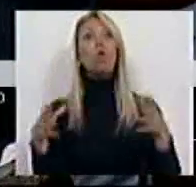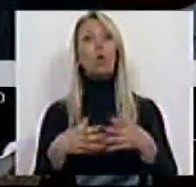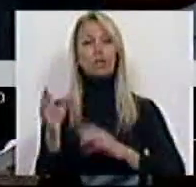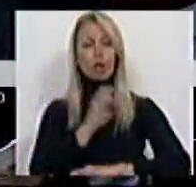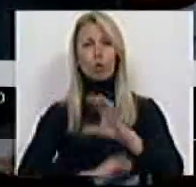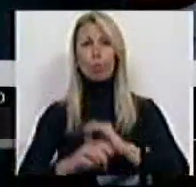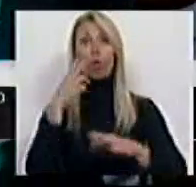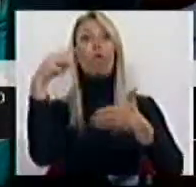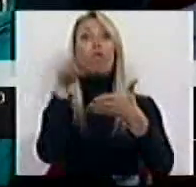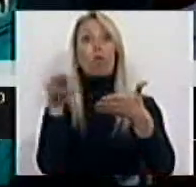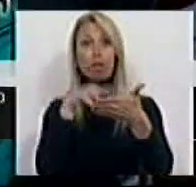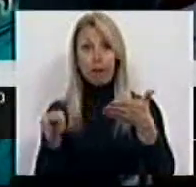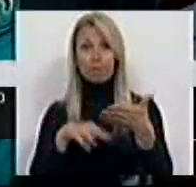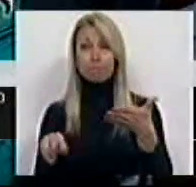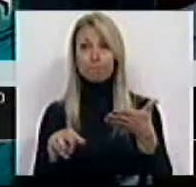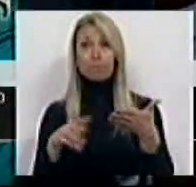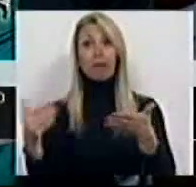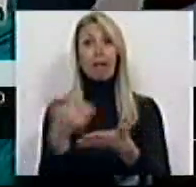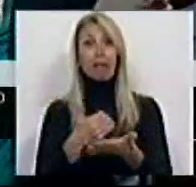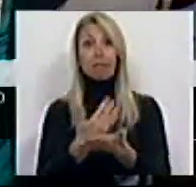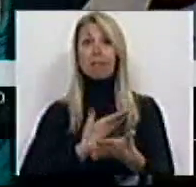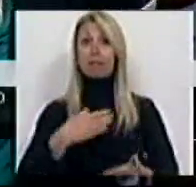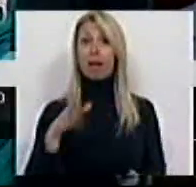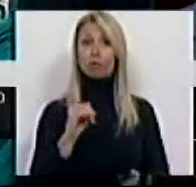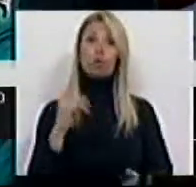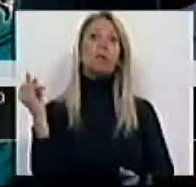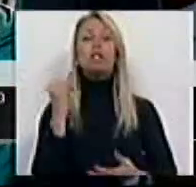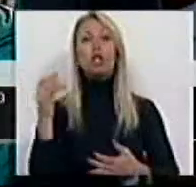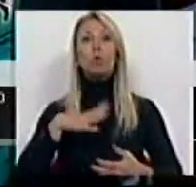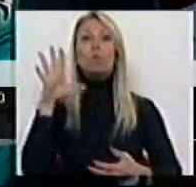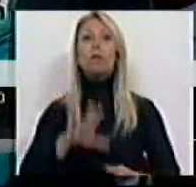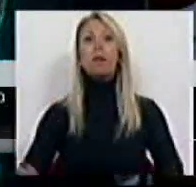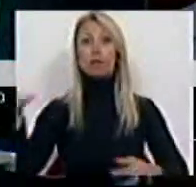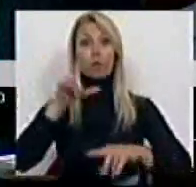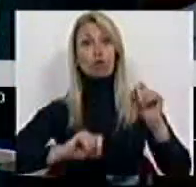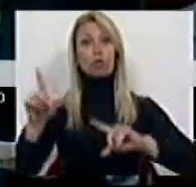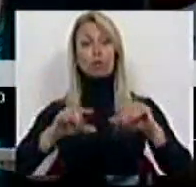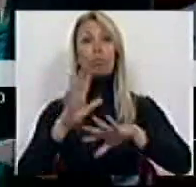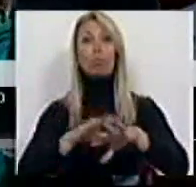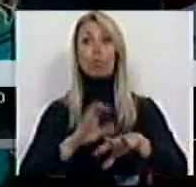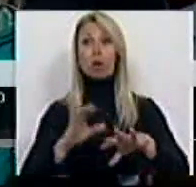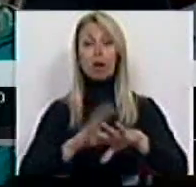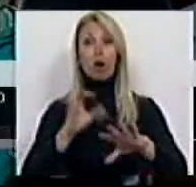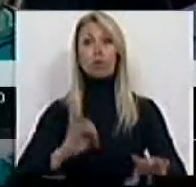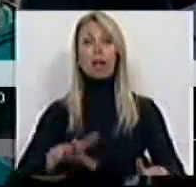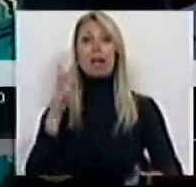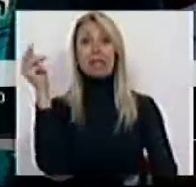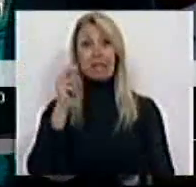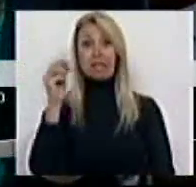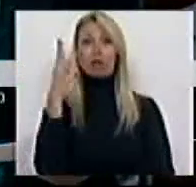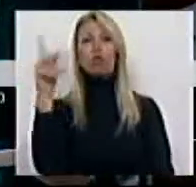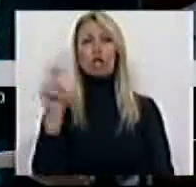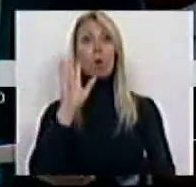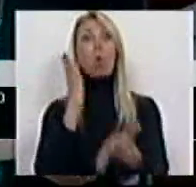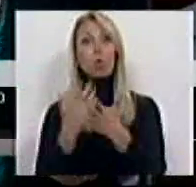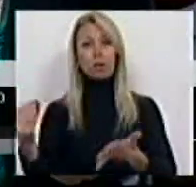ler os dados que estão do Instituto Nacional de Estatística sobre o terceiro trimestre, os últimos dados. O